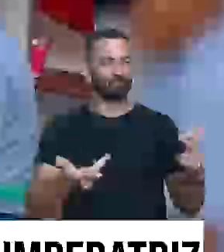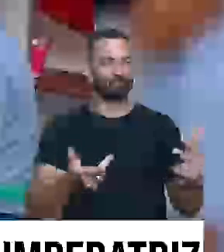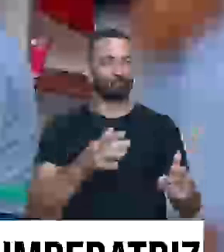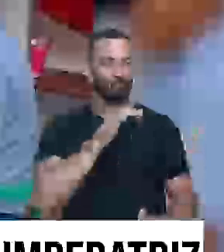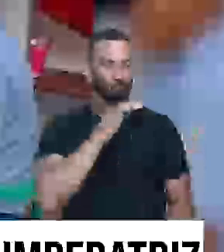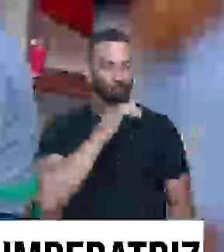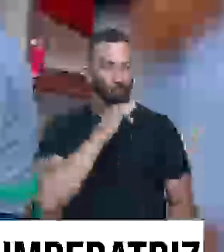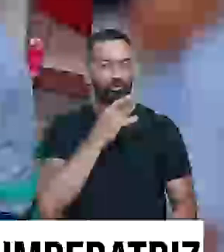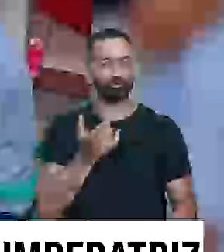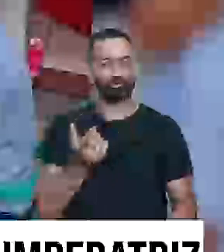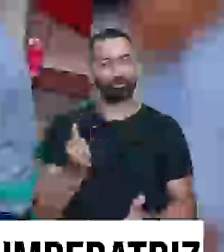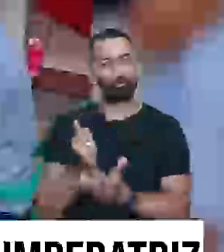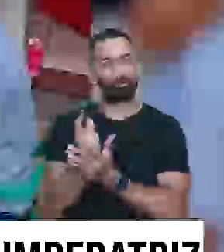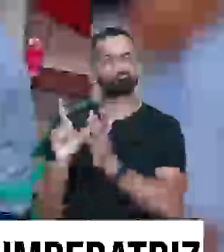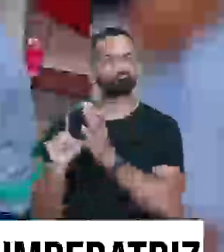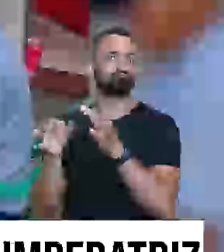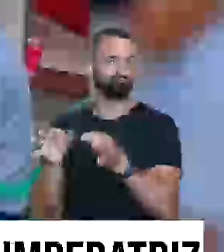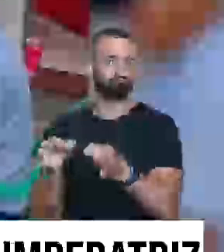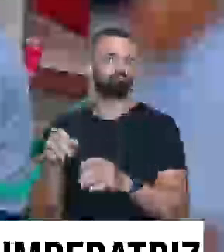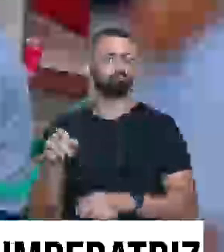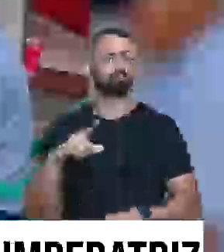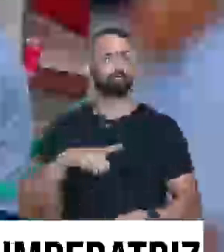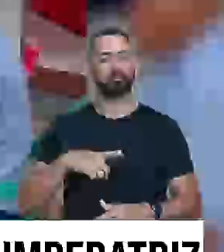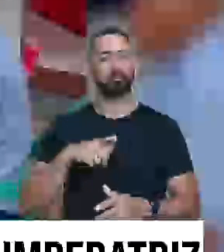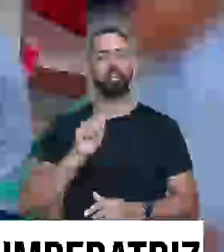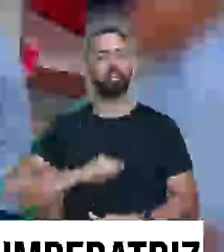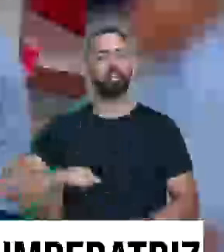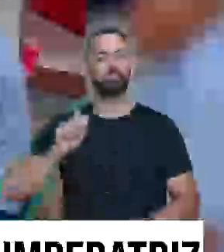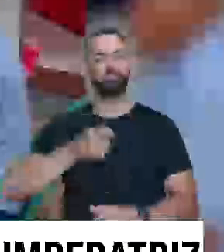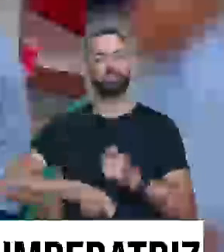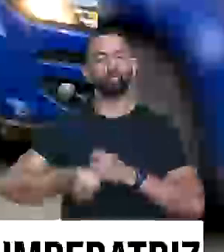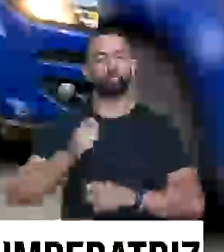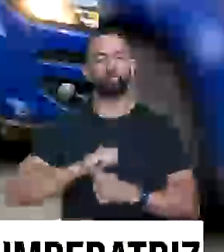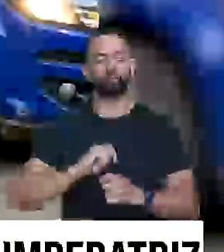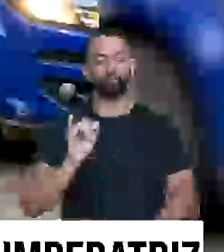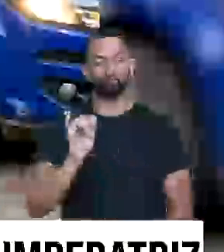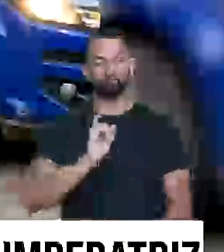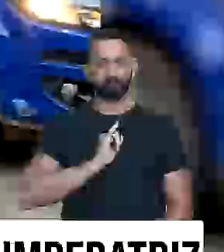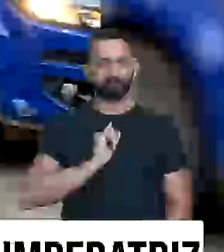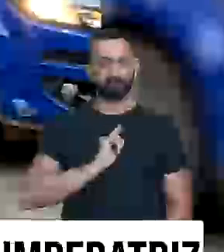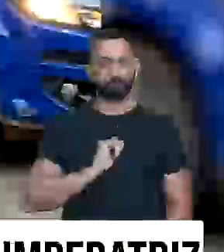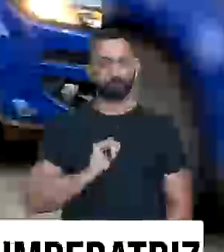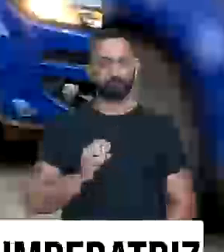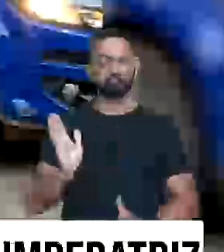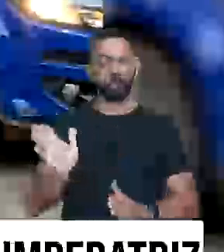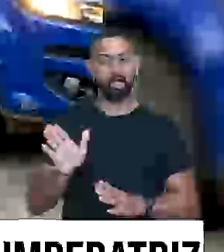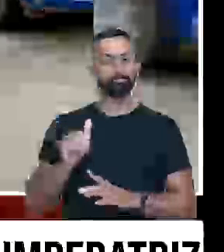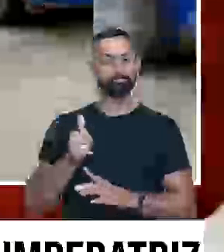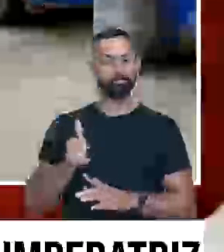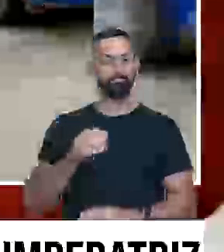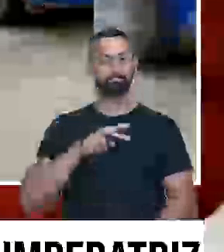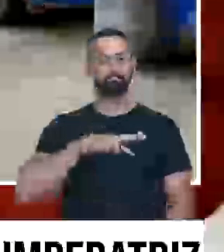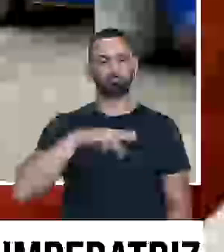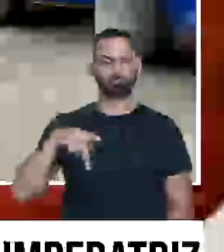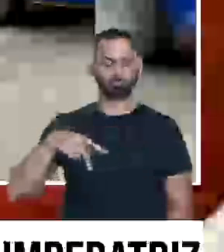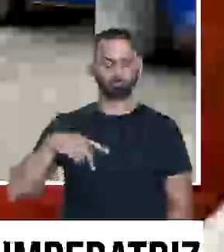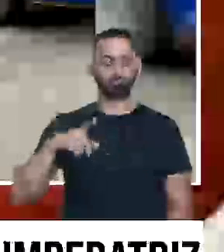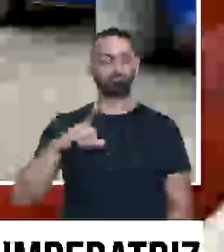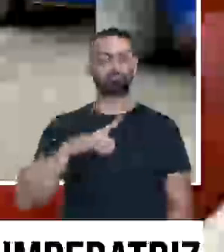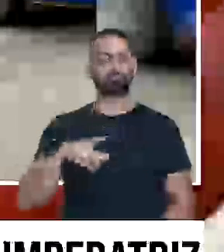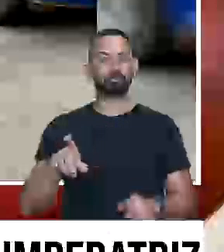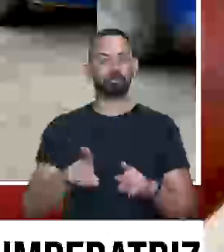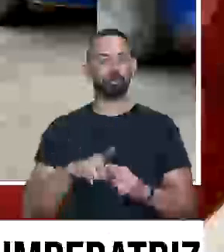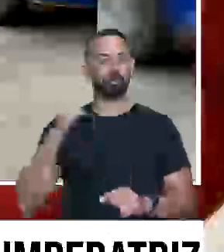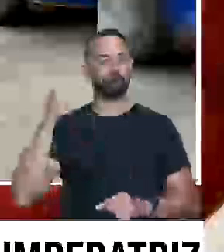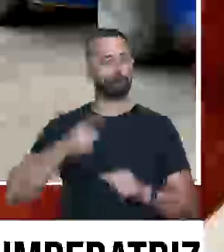duvidosa. Essa ação é uma iniciativa da Associação Comercial de Imperatriz junto ao Ministério Público e, segundo a